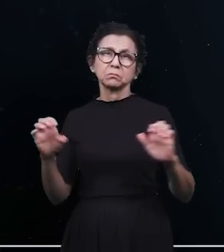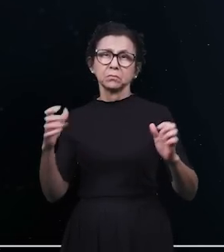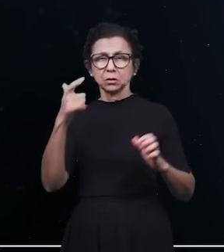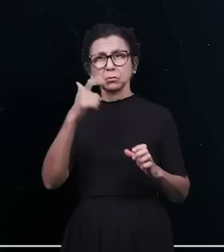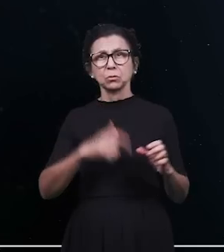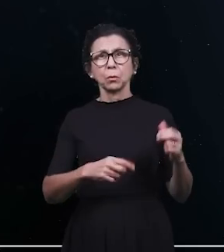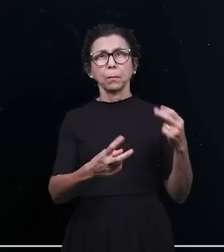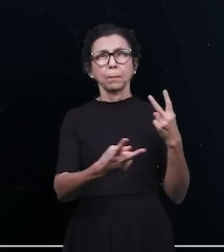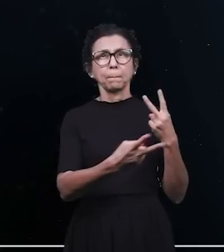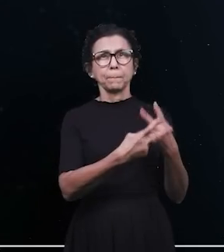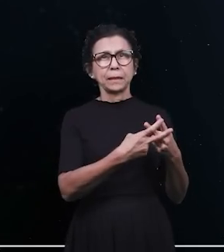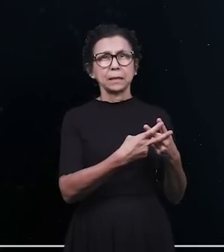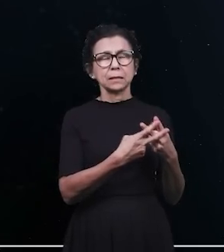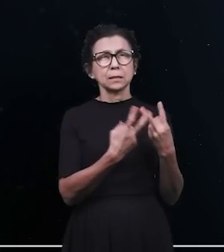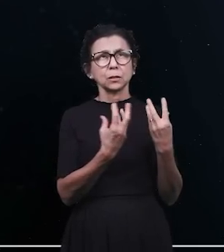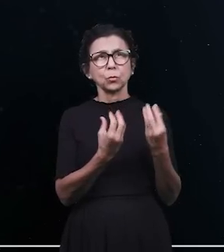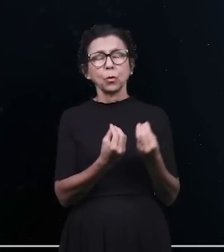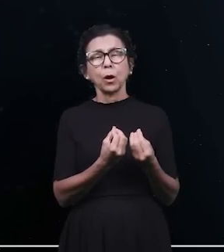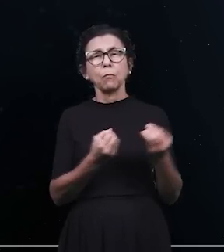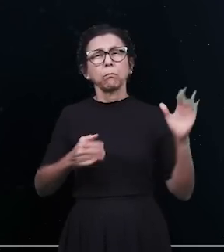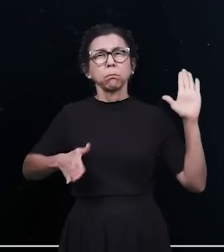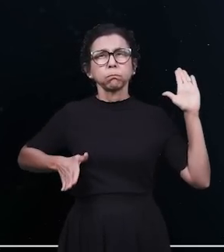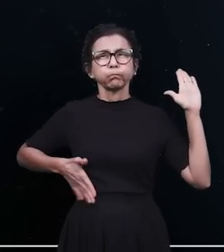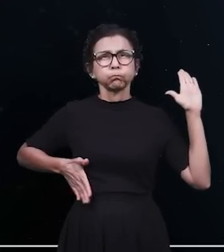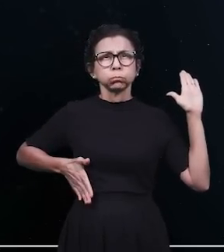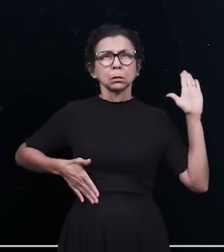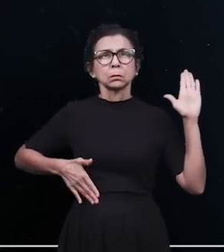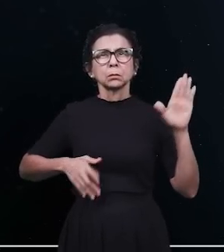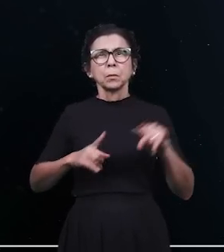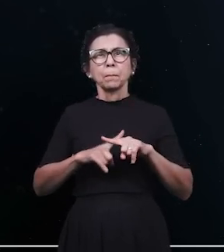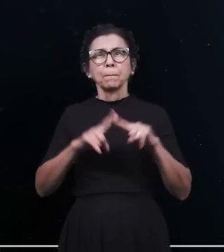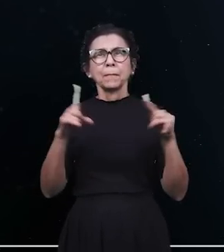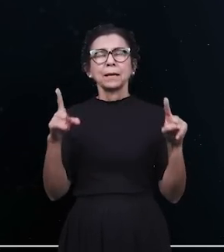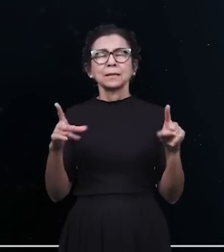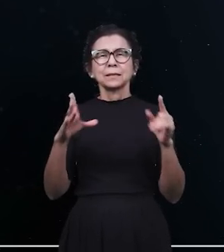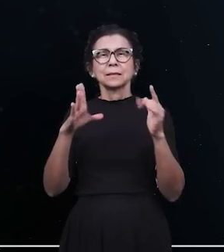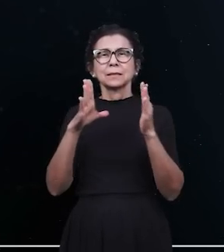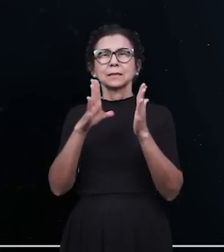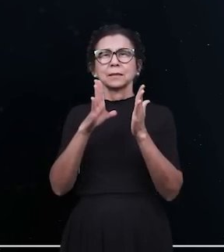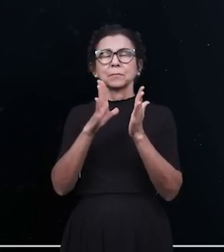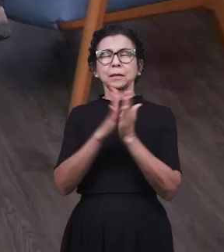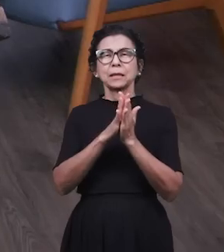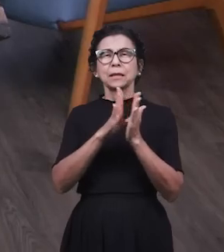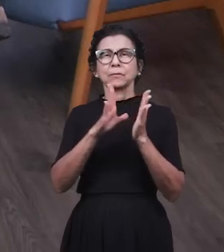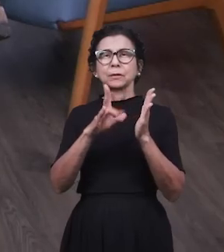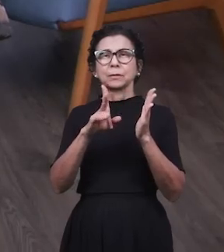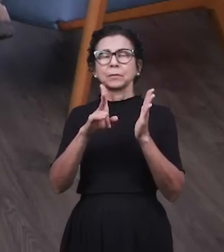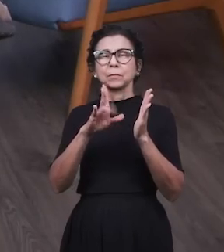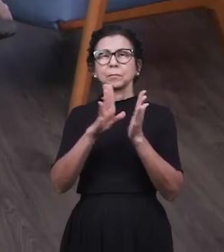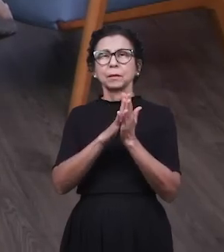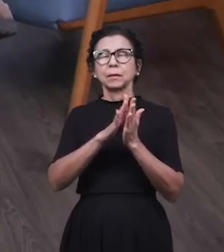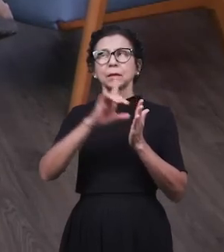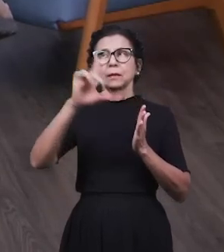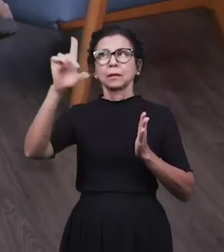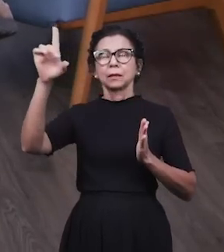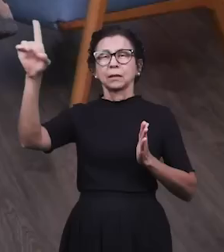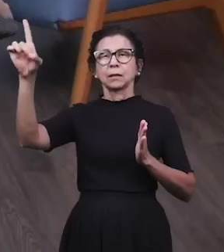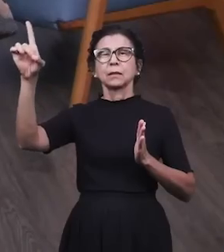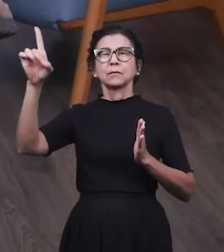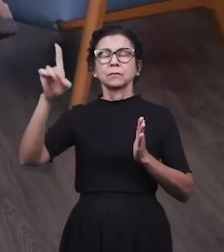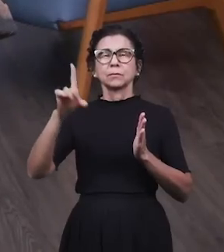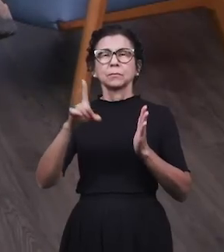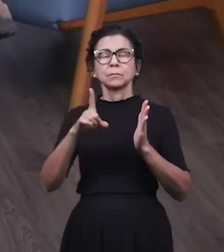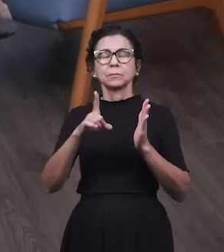Deus não está presa. Que maravilha, hein? Comentários vocês podem fazer. Esse é